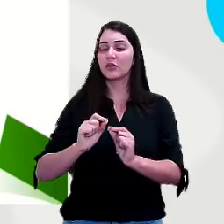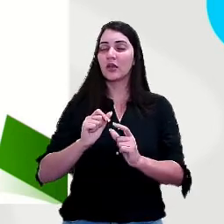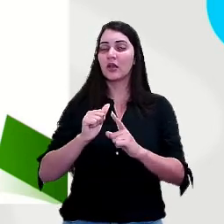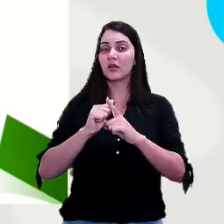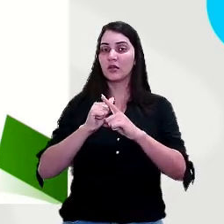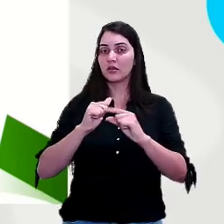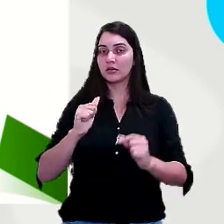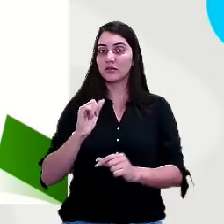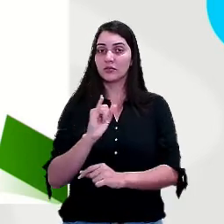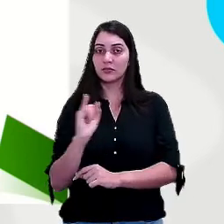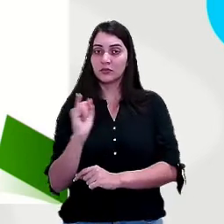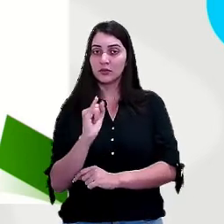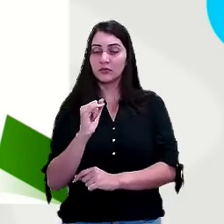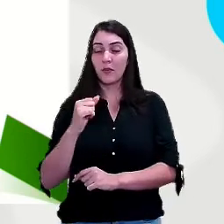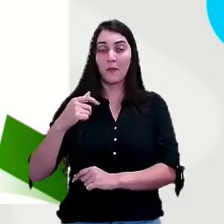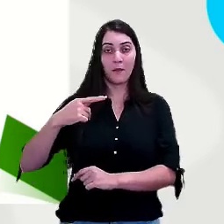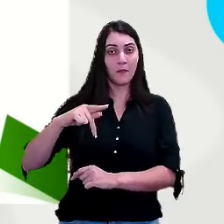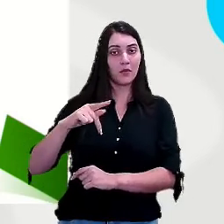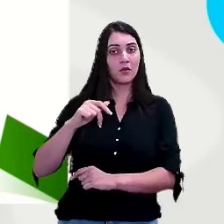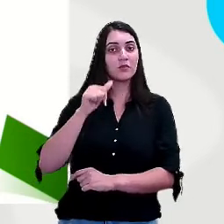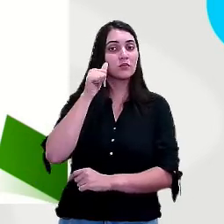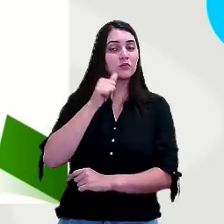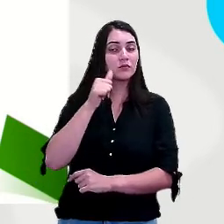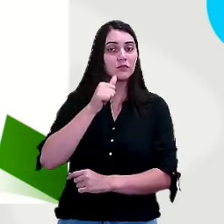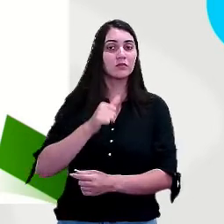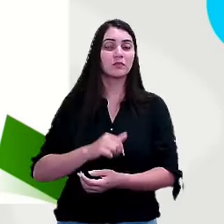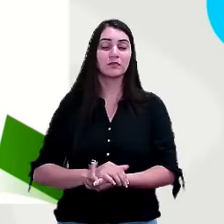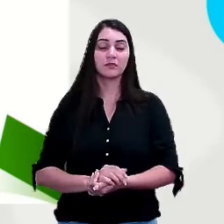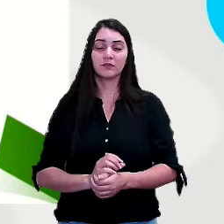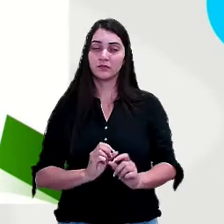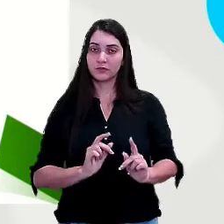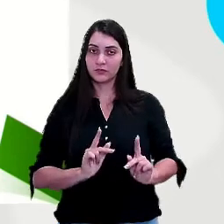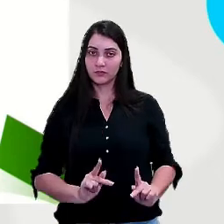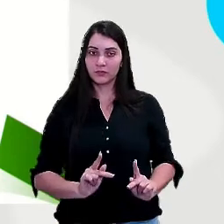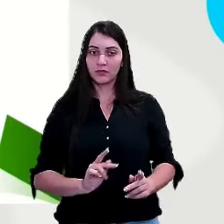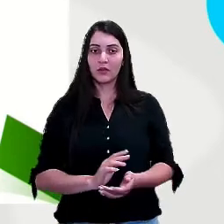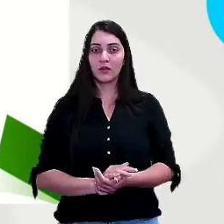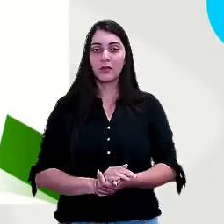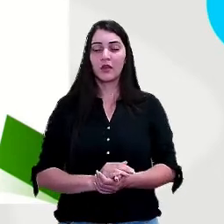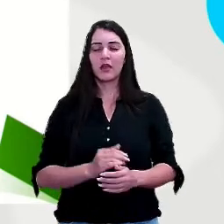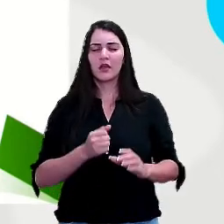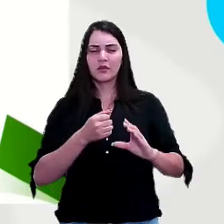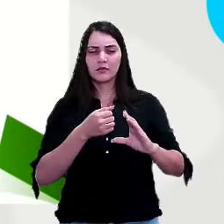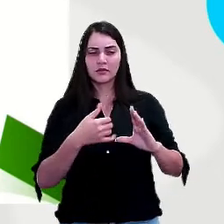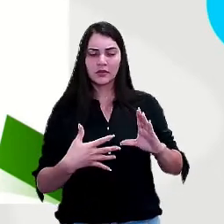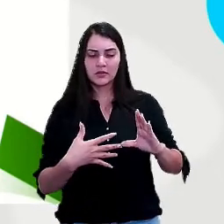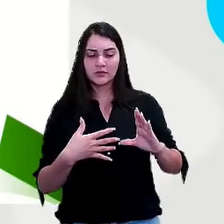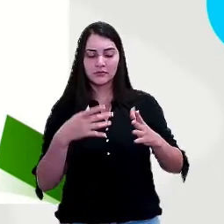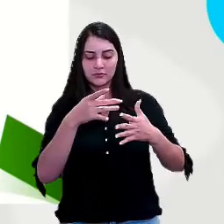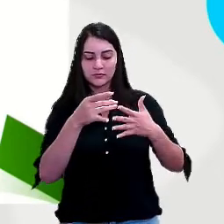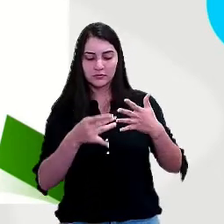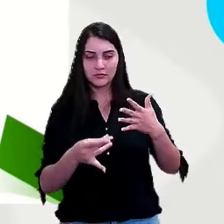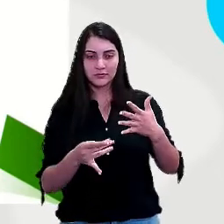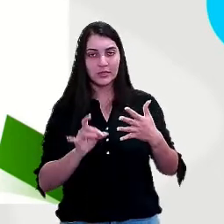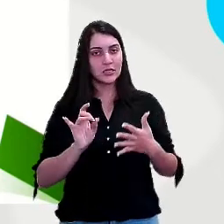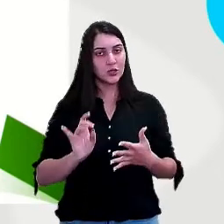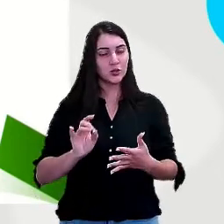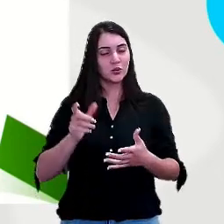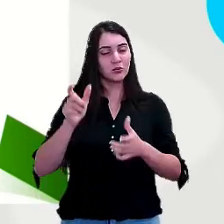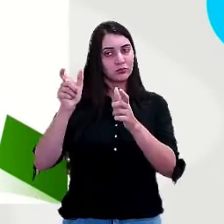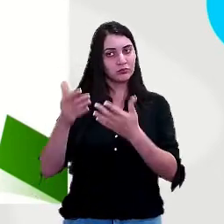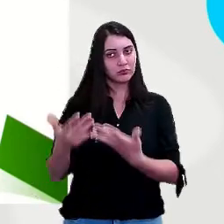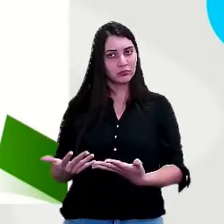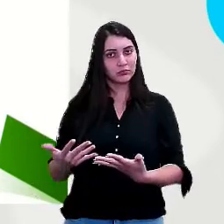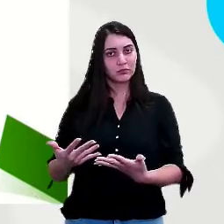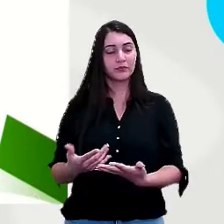indefinido, plural, feminino. Tá bom? A classificação seria essa, basicamente.